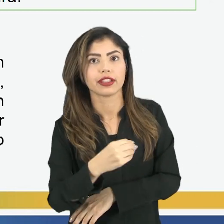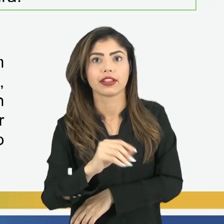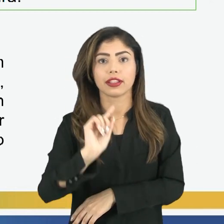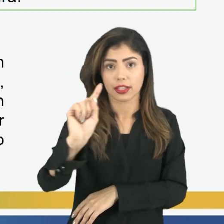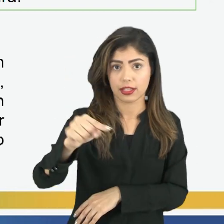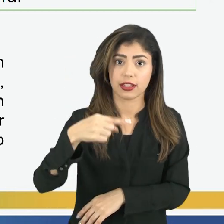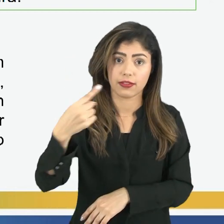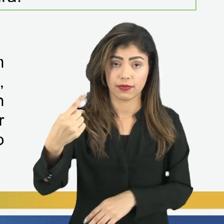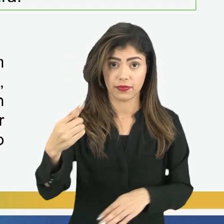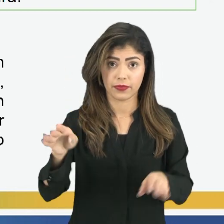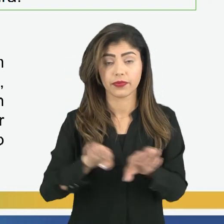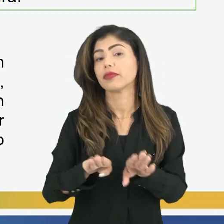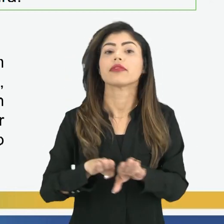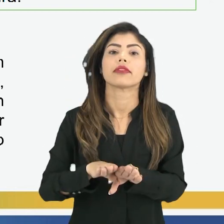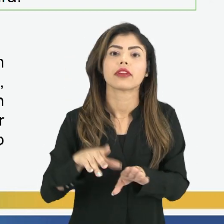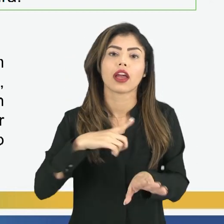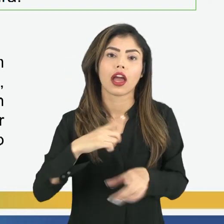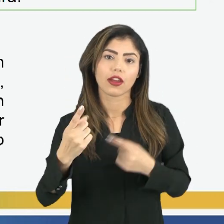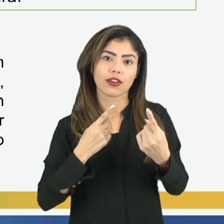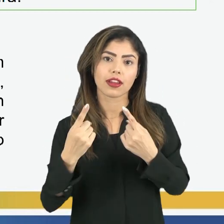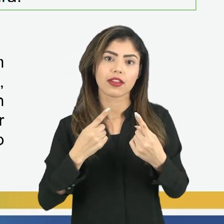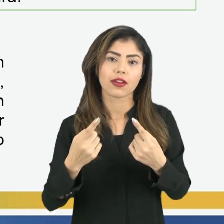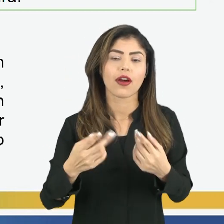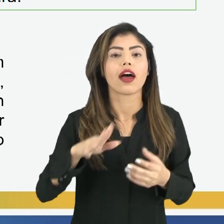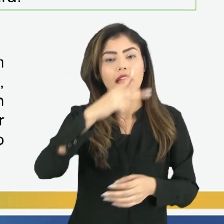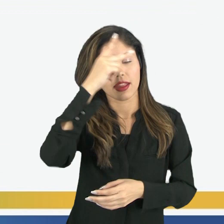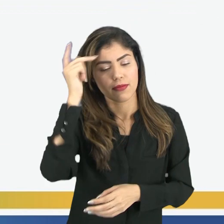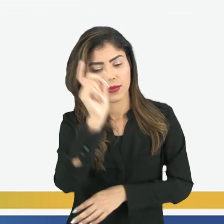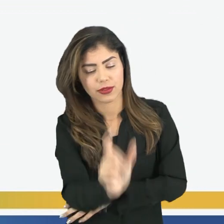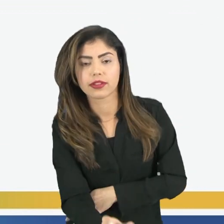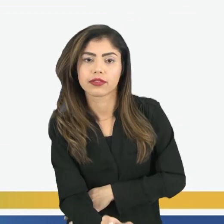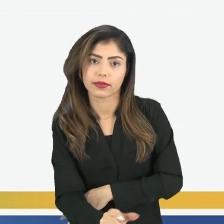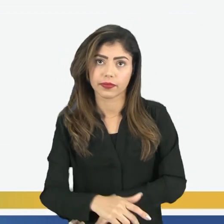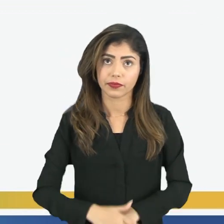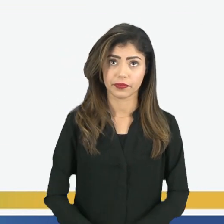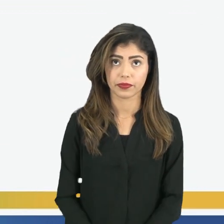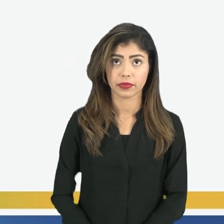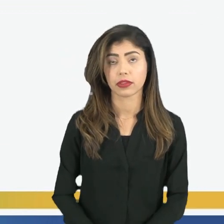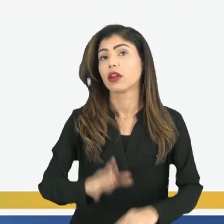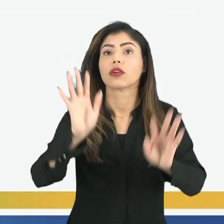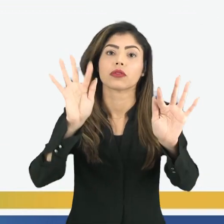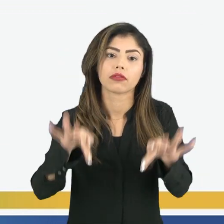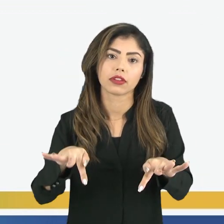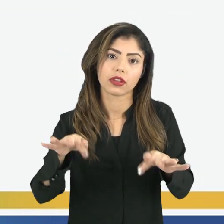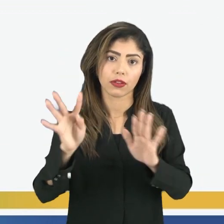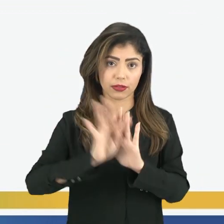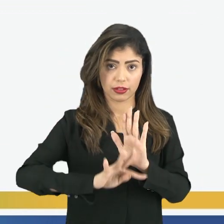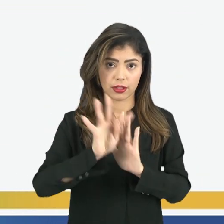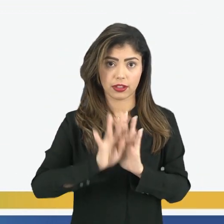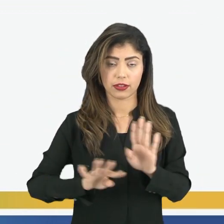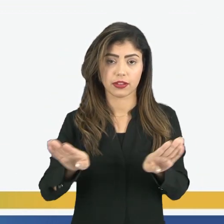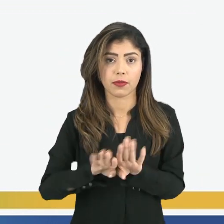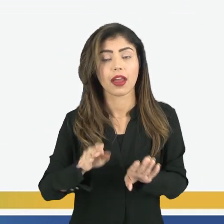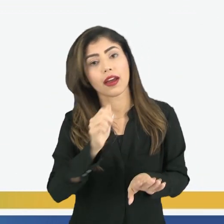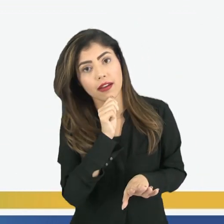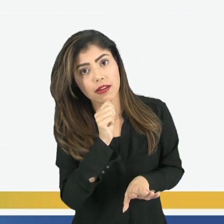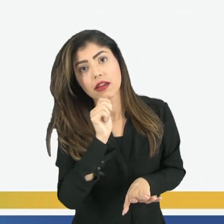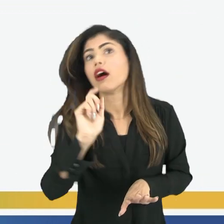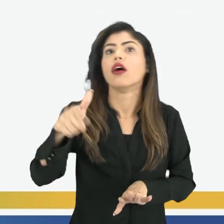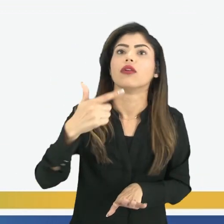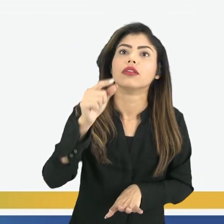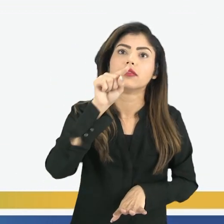seguinte, indicando uma entonação na fala da personagem. No final do trecho, há ainda outro sinal de